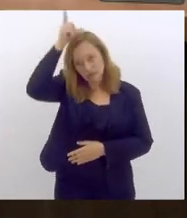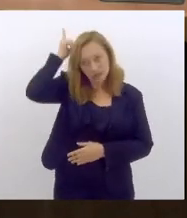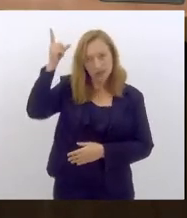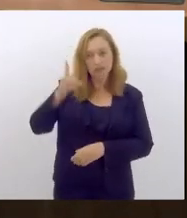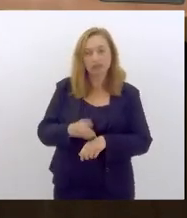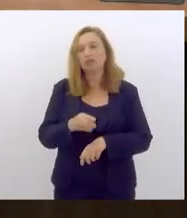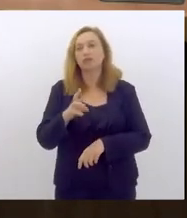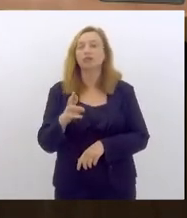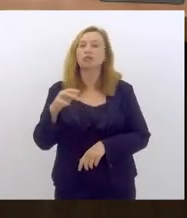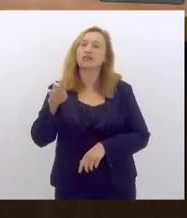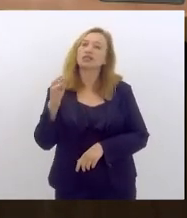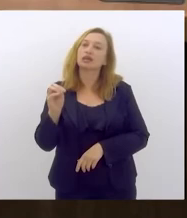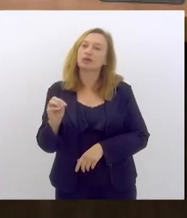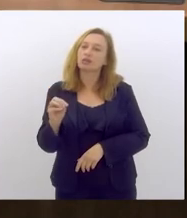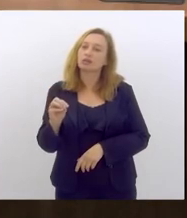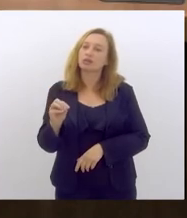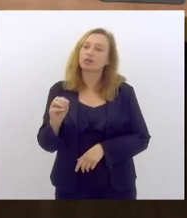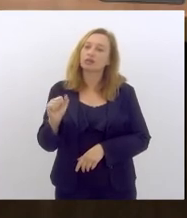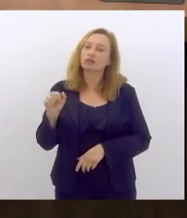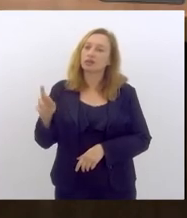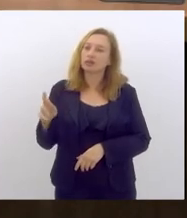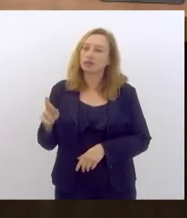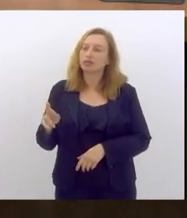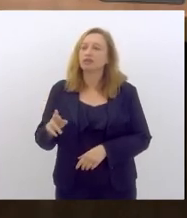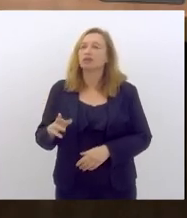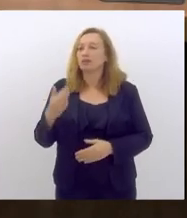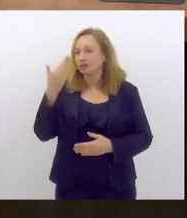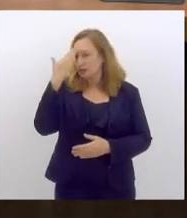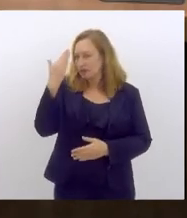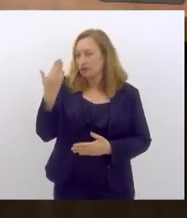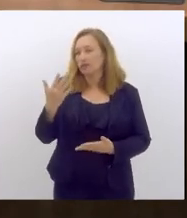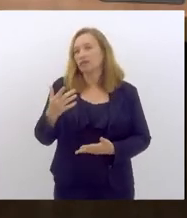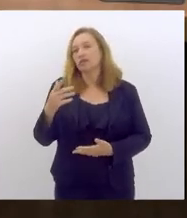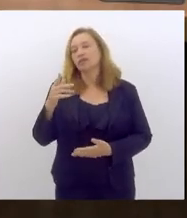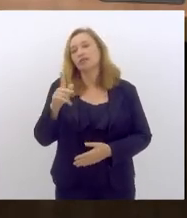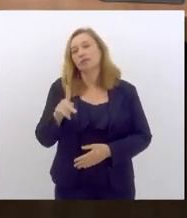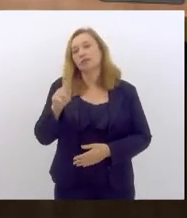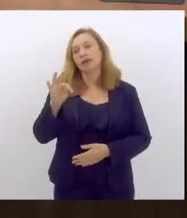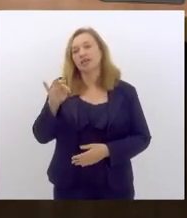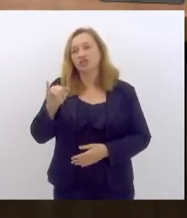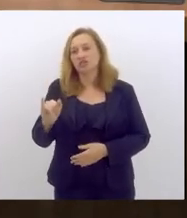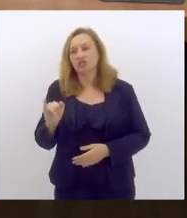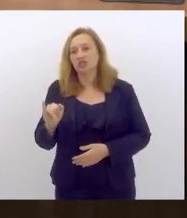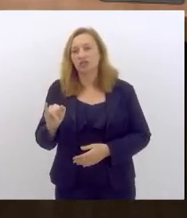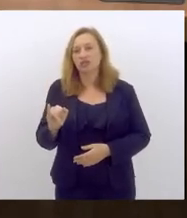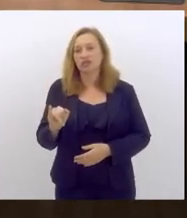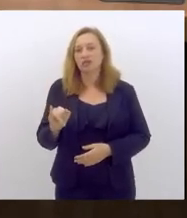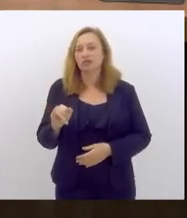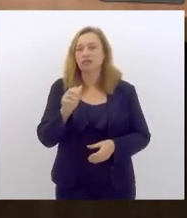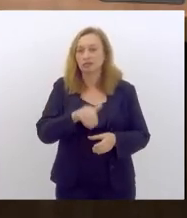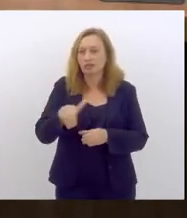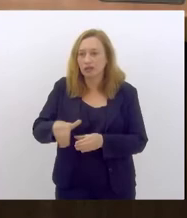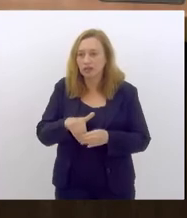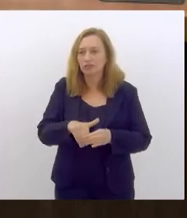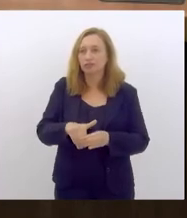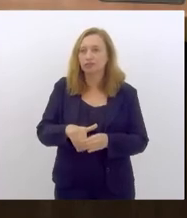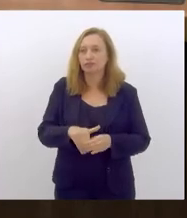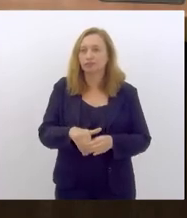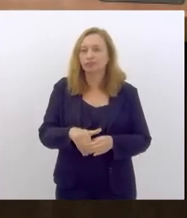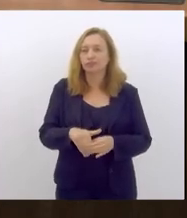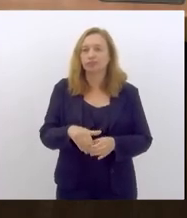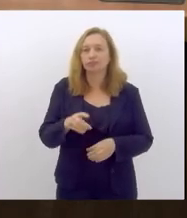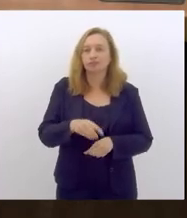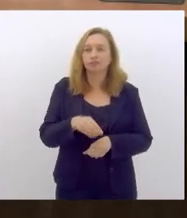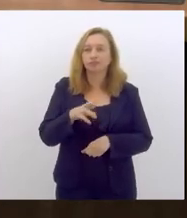doutor Marcelo Alencar. E a prova da gratidão de Pati é tanta que, na eleição em que o doutor